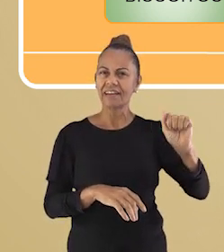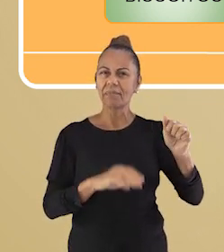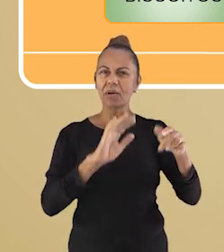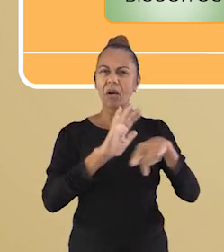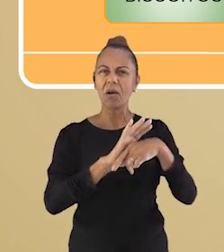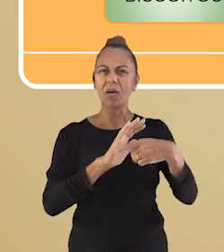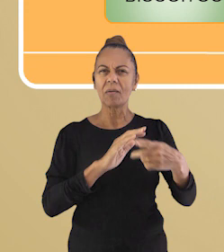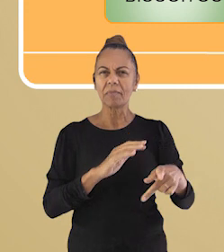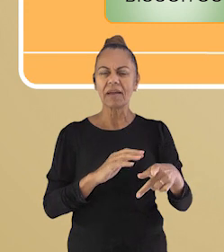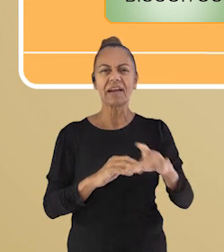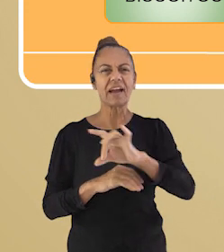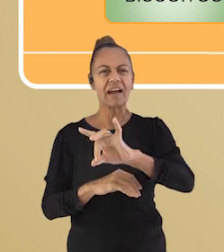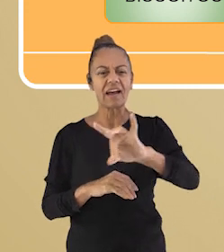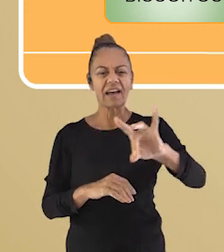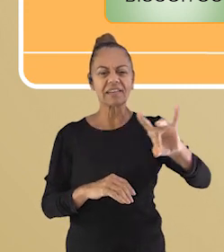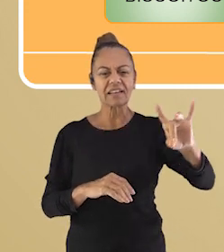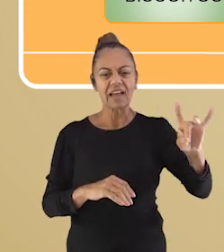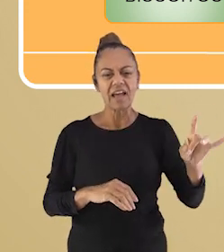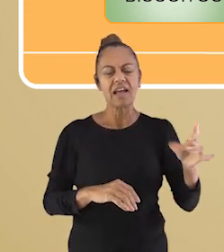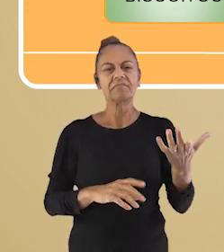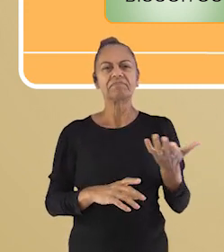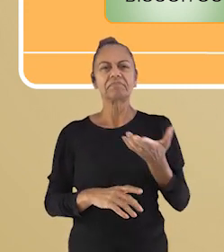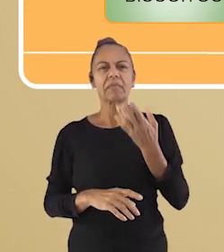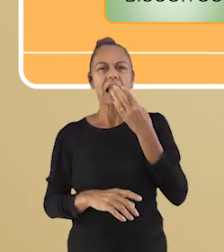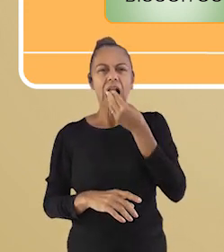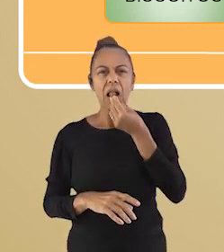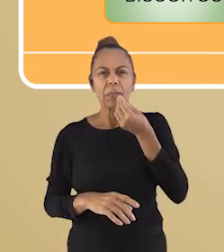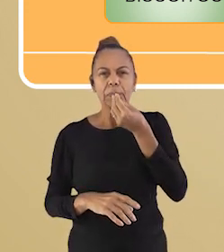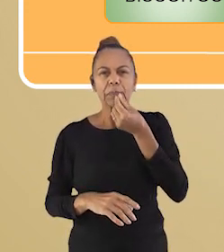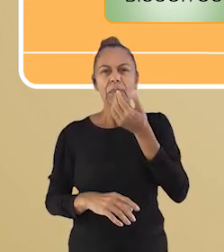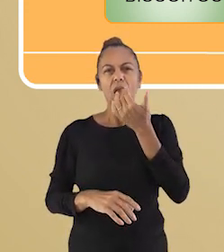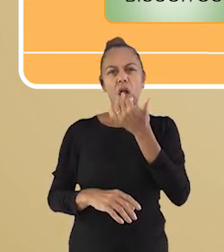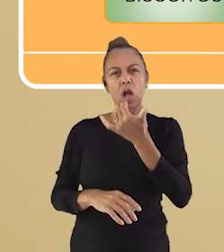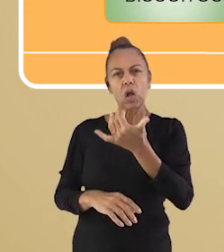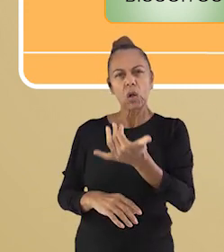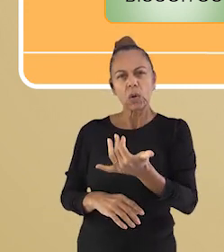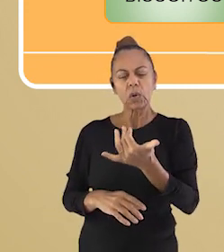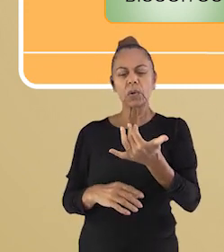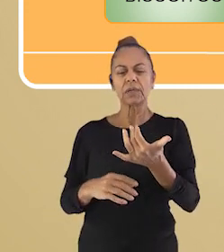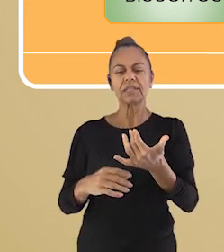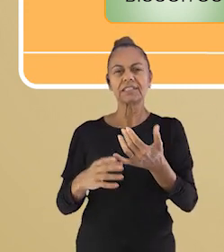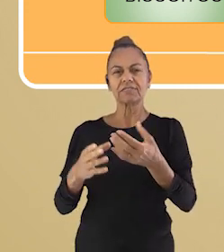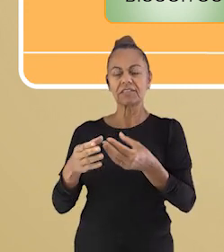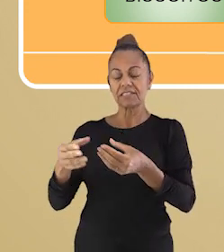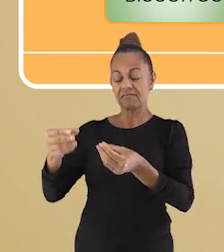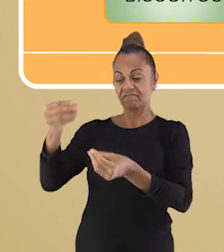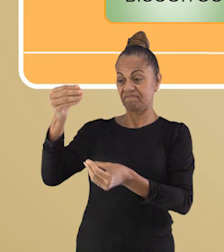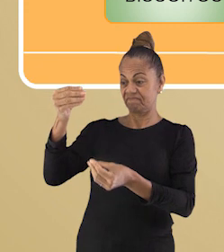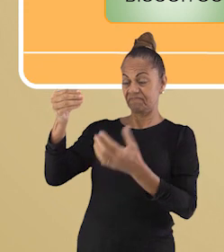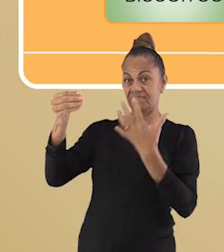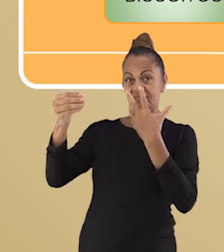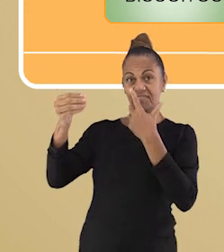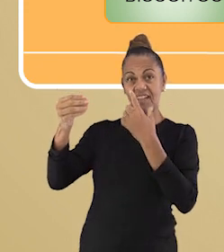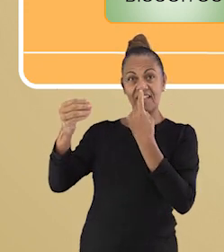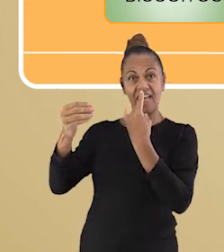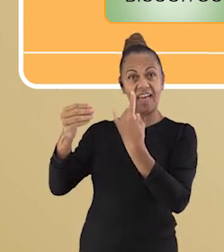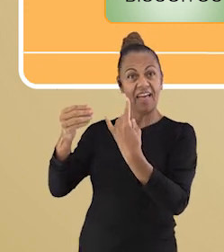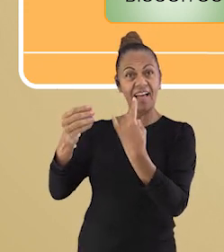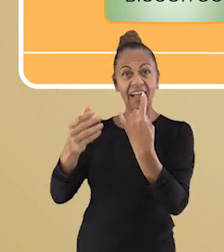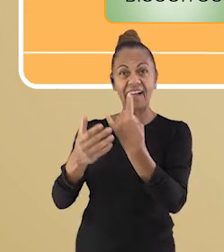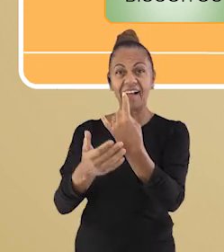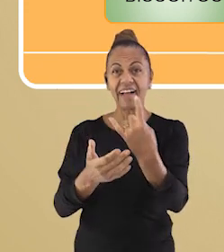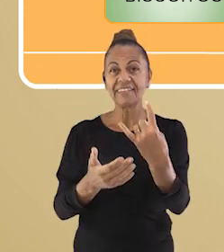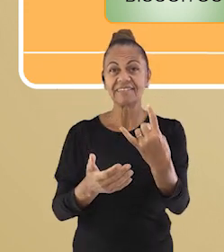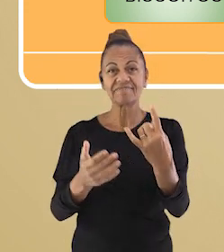classes sociais. A diversidade de sabores, cores, consistências, embalagens e